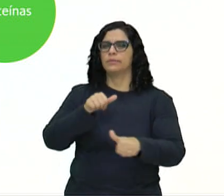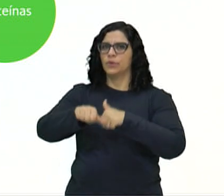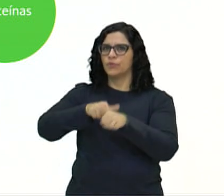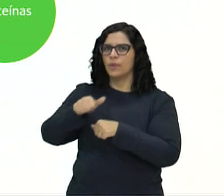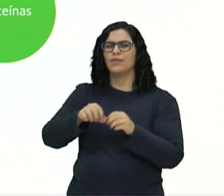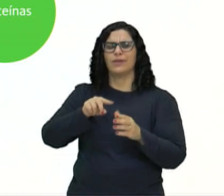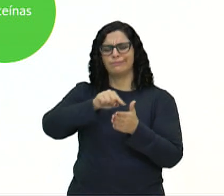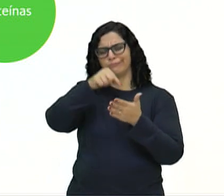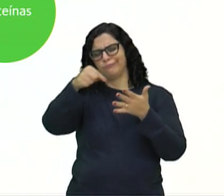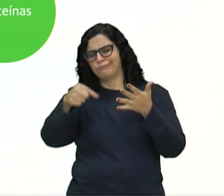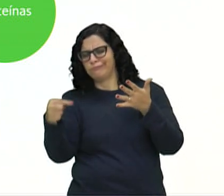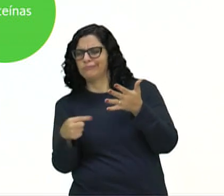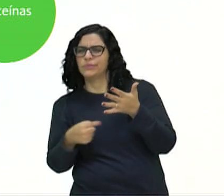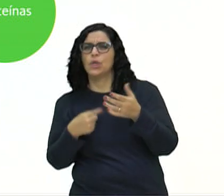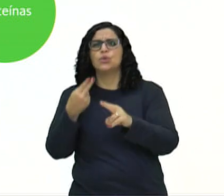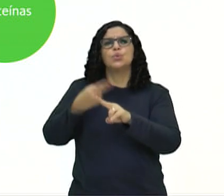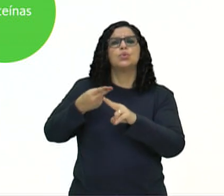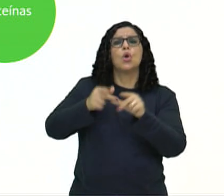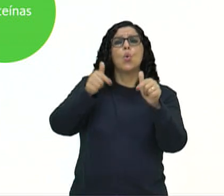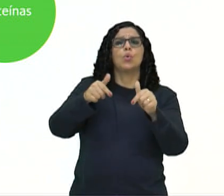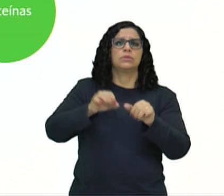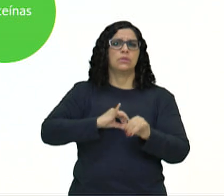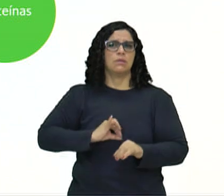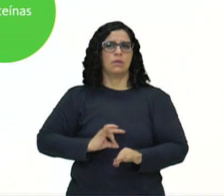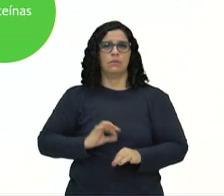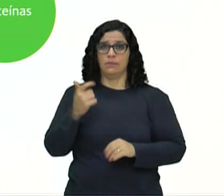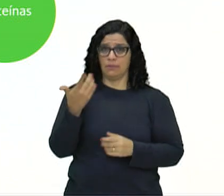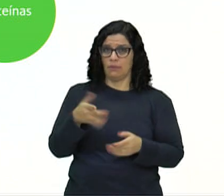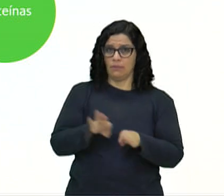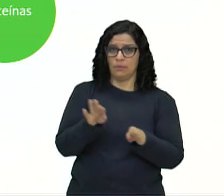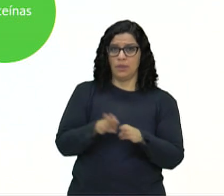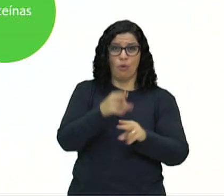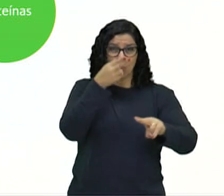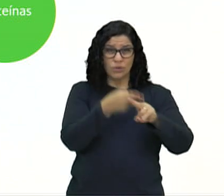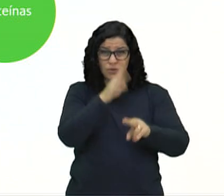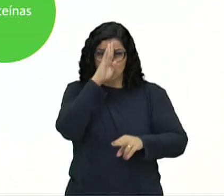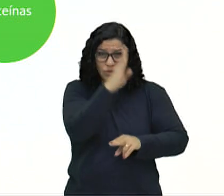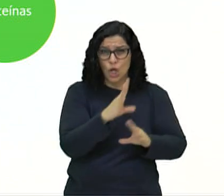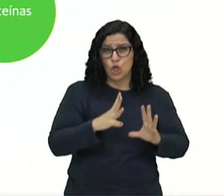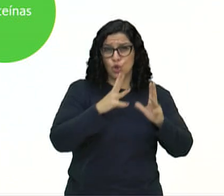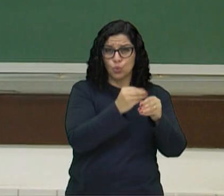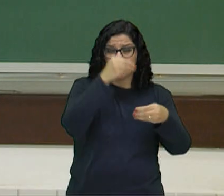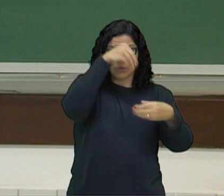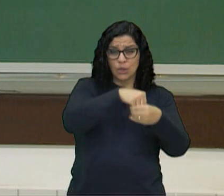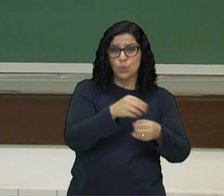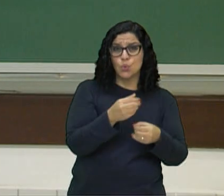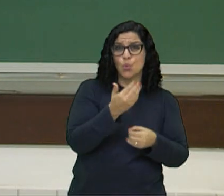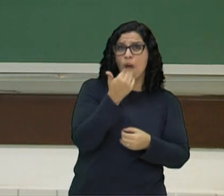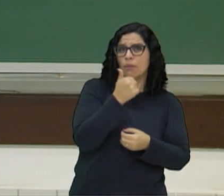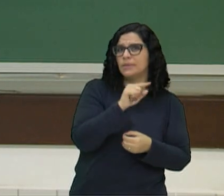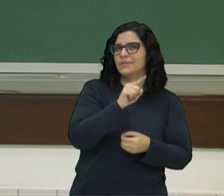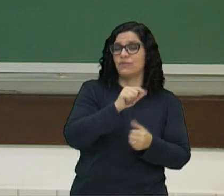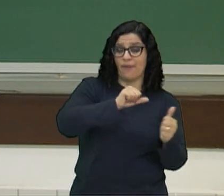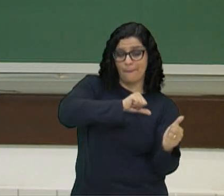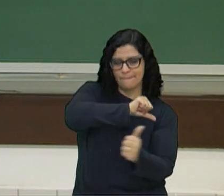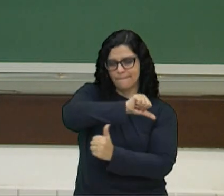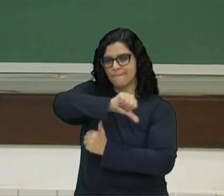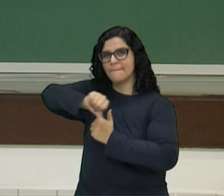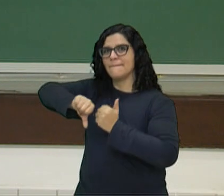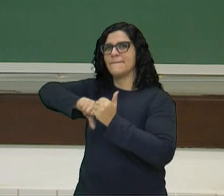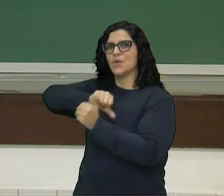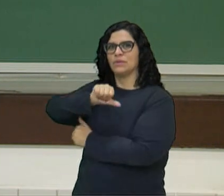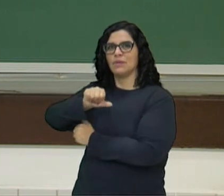membranas. A célula pode aplicar para o que ela quiser. Então, a gente não usa direto o que está no alimento, a gente converte o que está no alimento